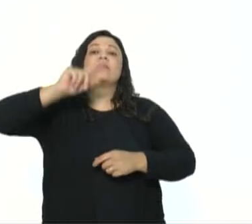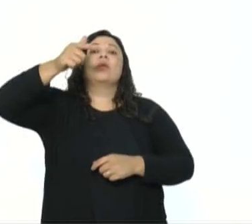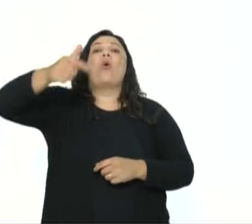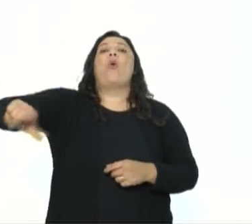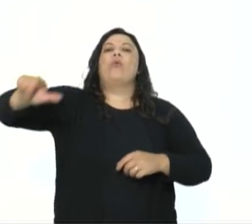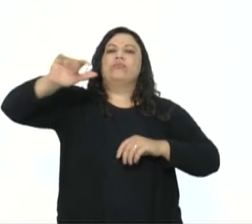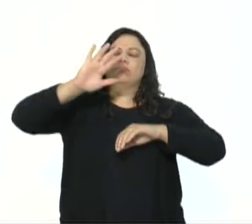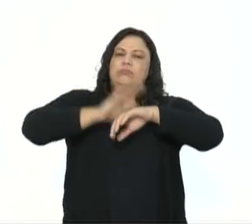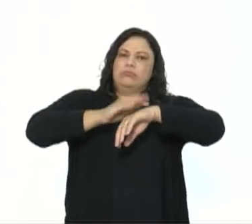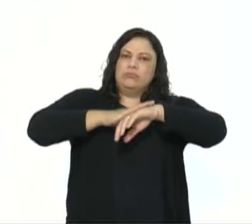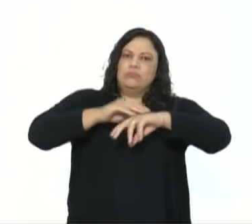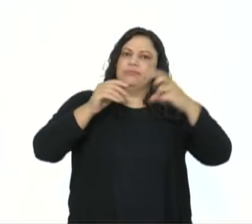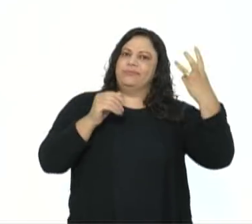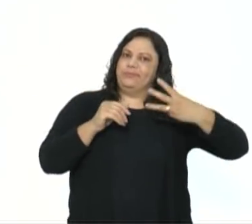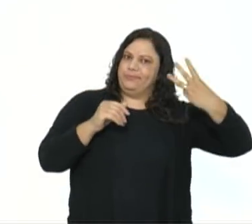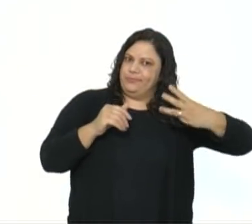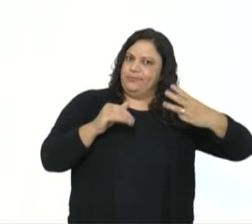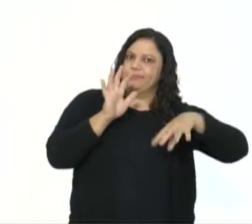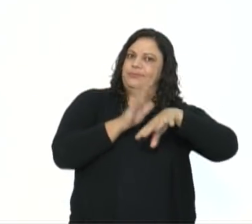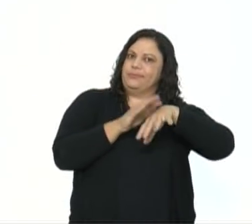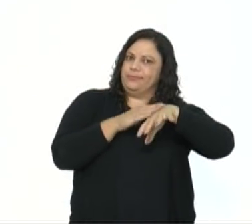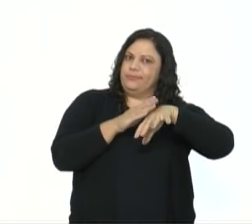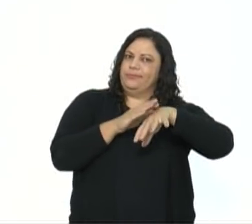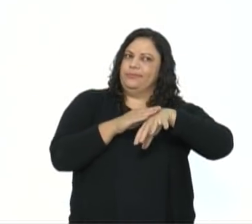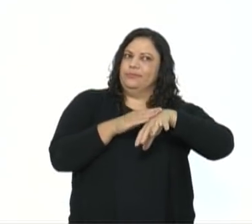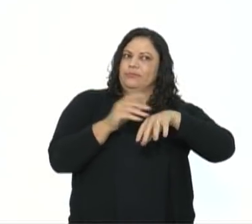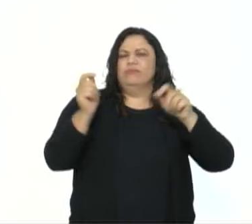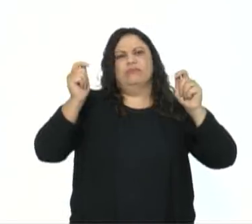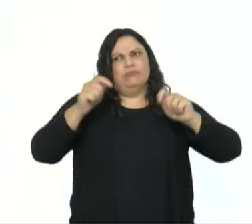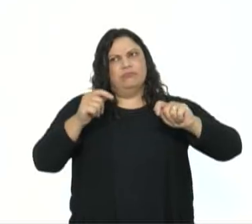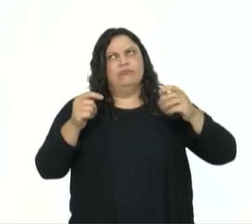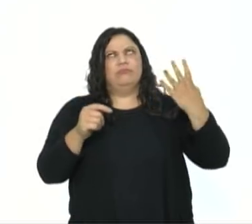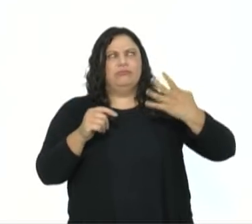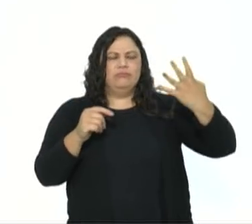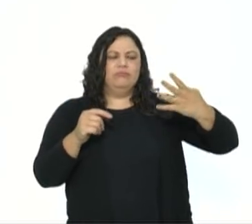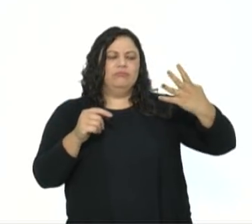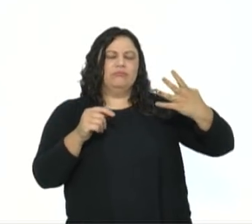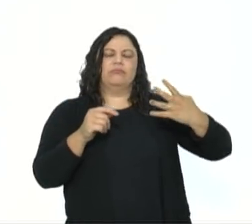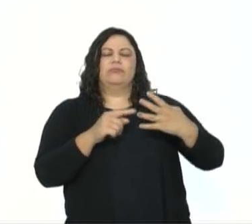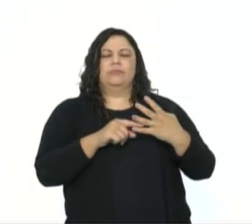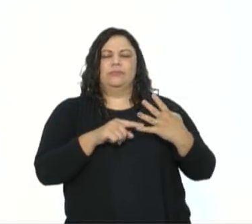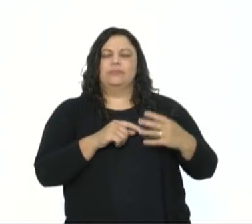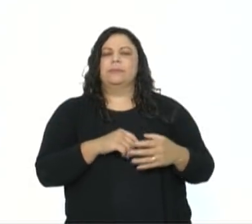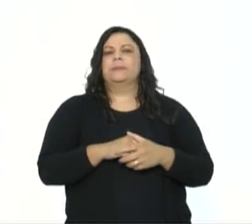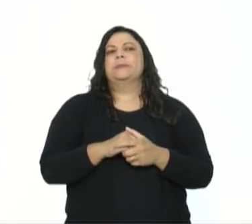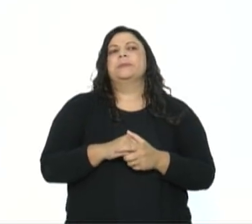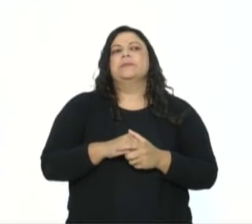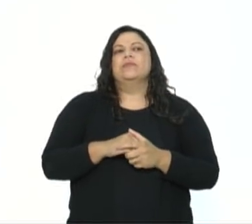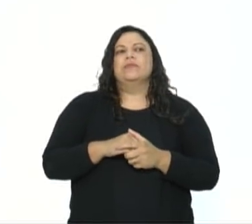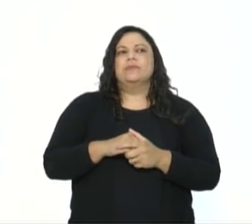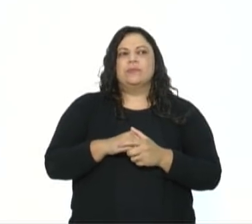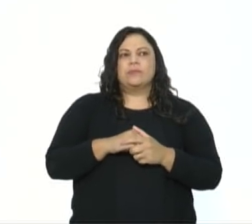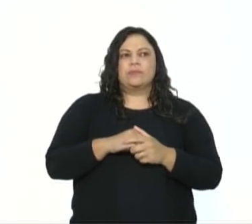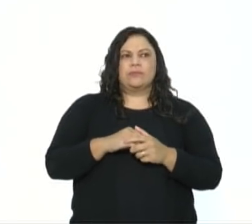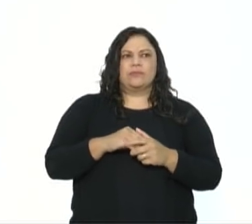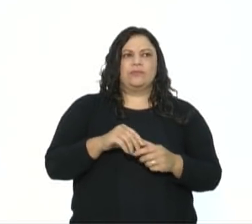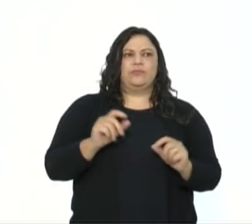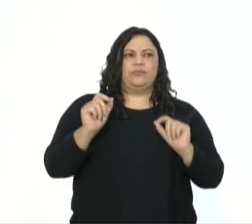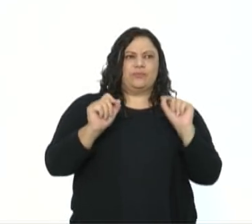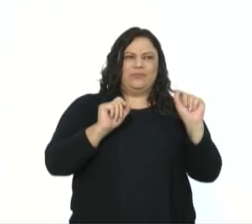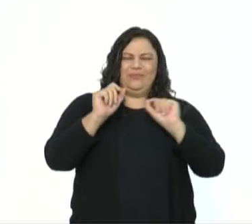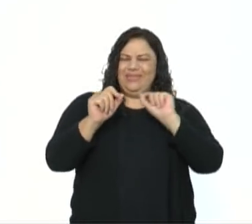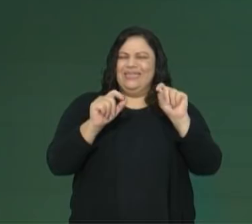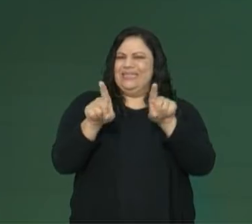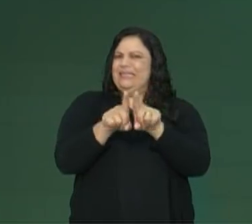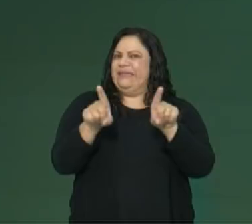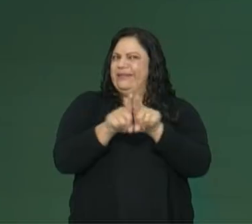doença, a terceira da aula de hoje, que dá para chamar de quarta porque bicho geográfico é diferente de amarelão. Filariose, também